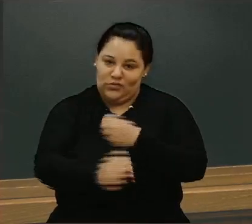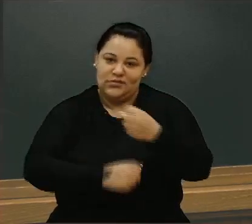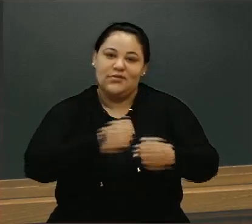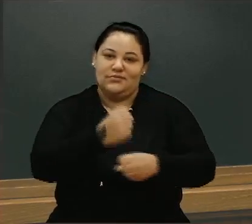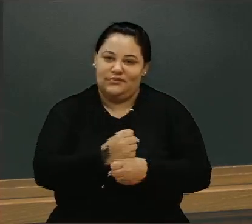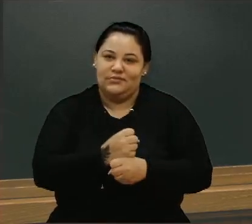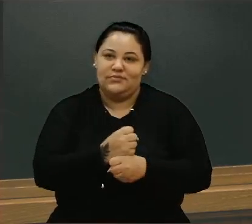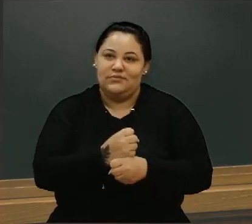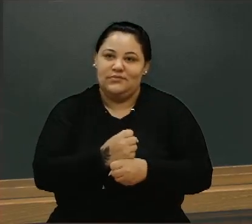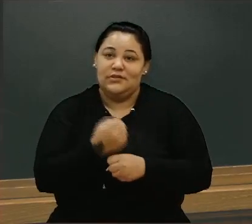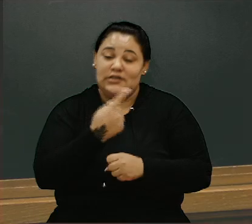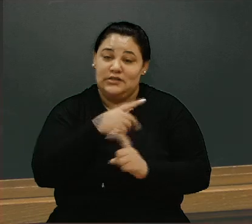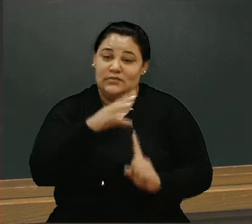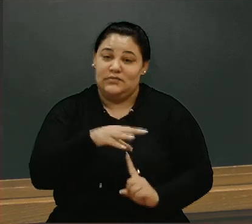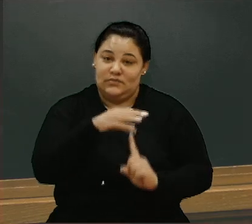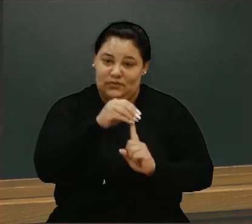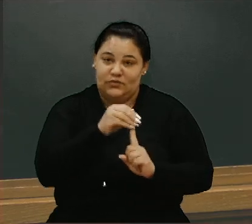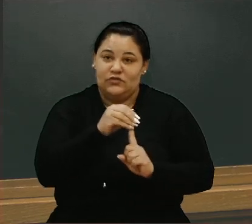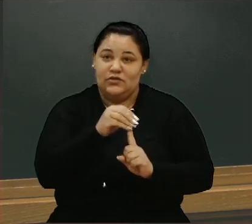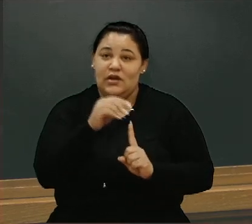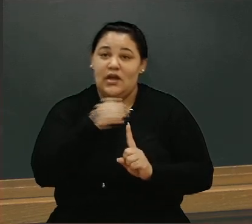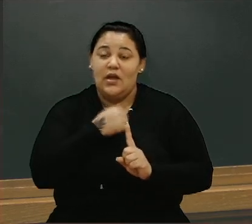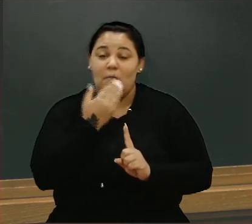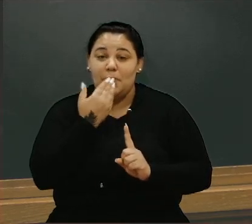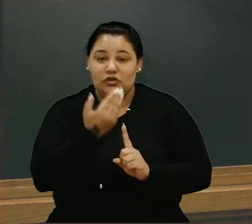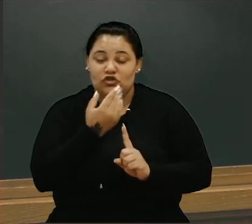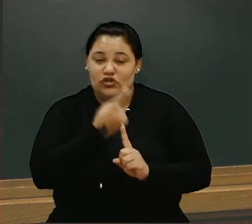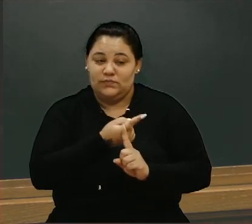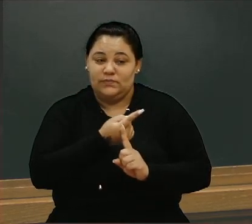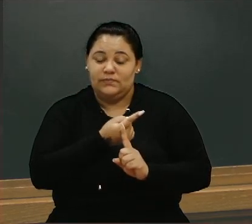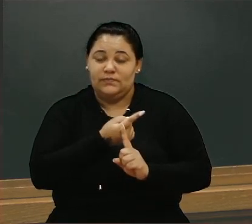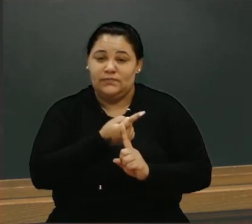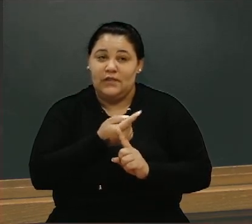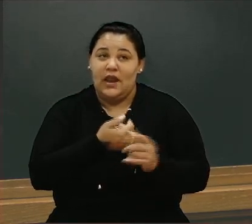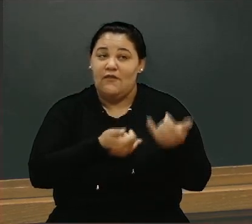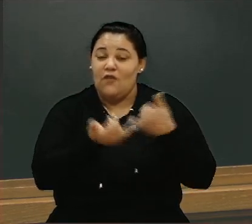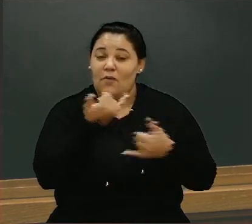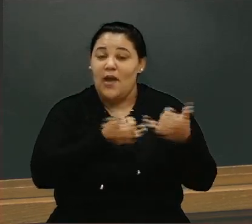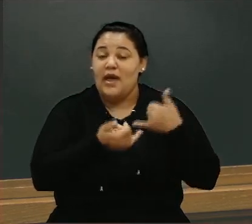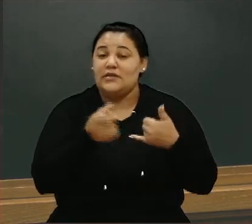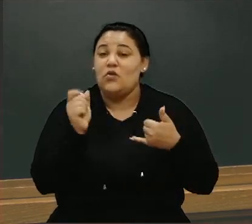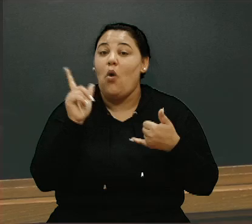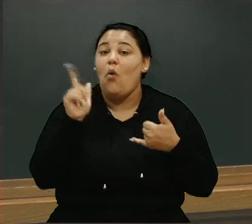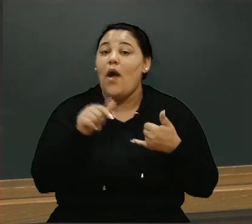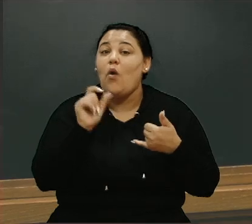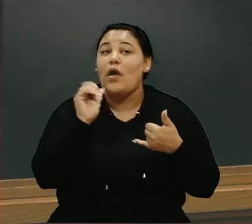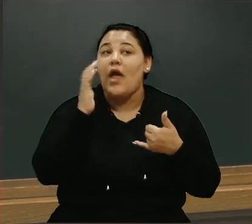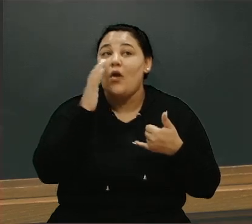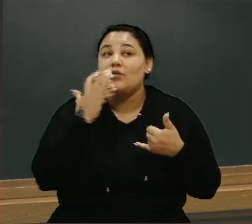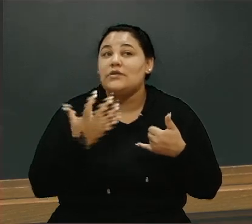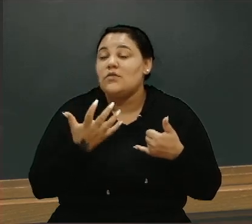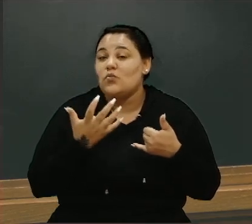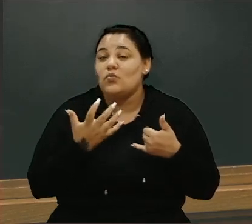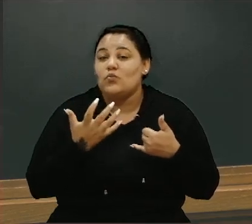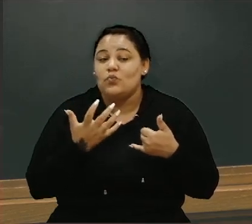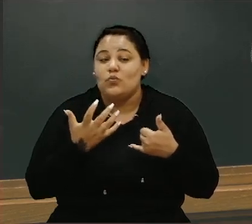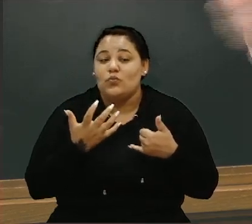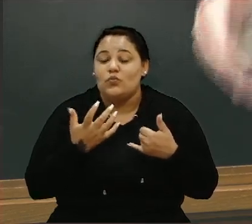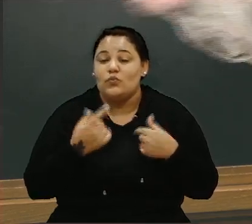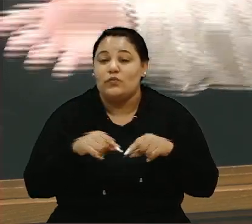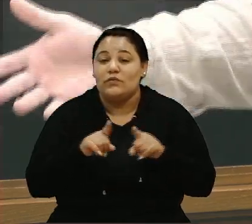caso específico, eu pedi para que ela me informasse quais são os fatos que nos